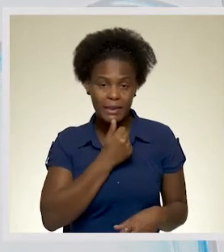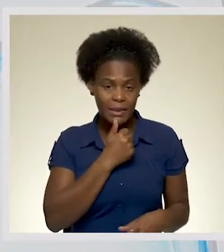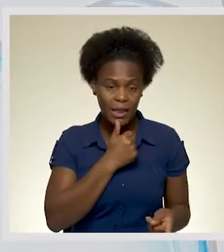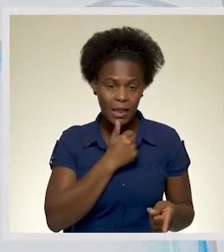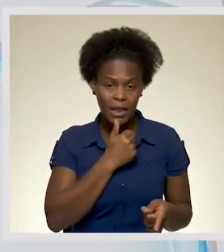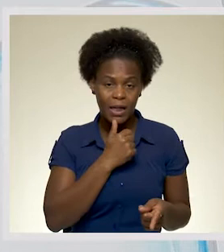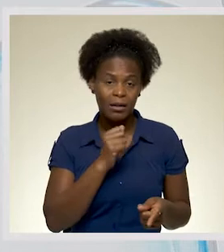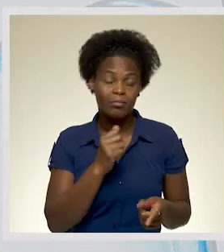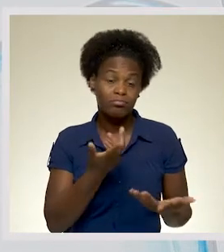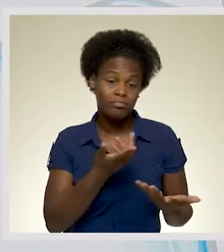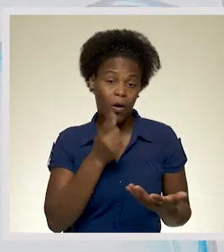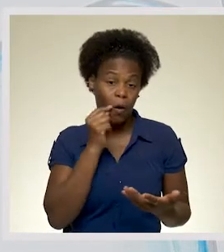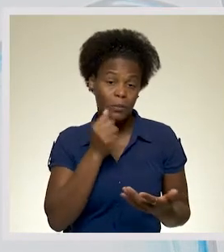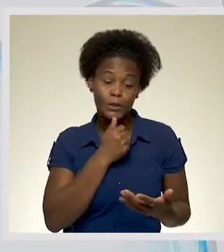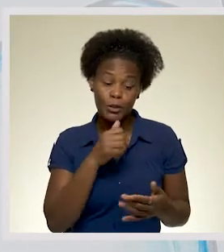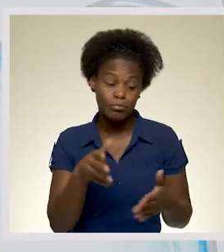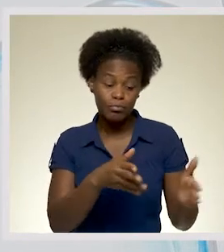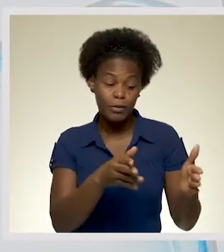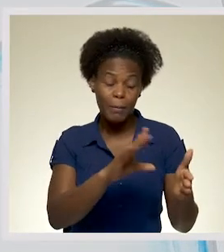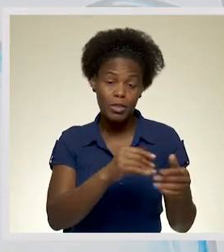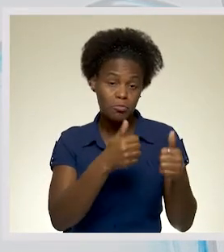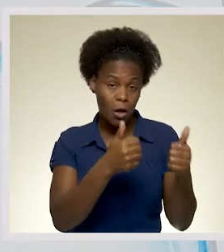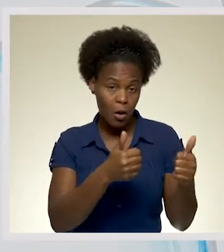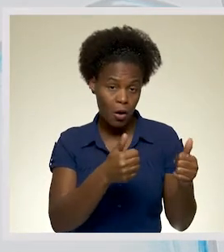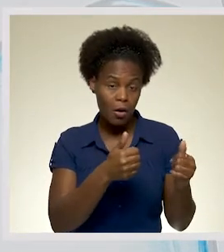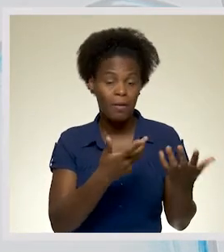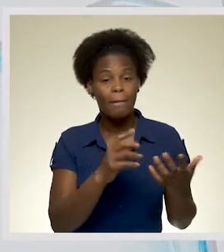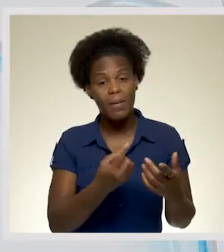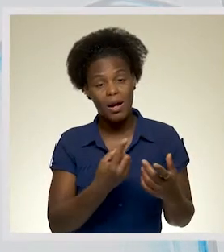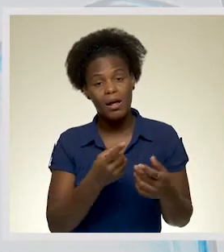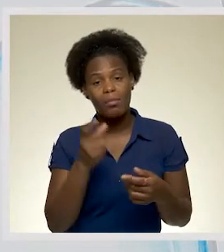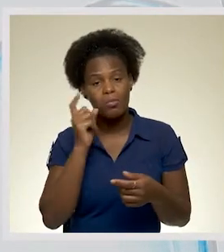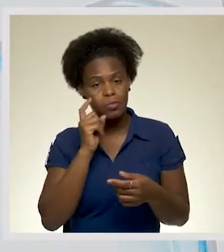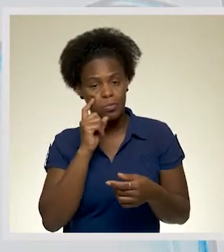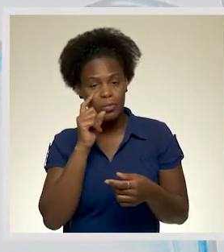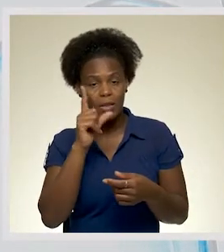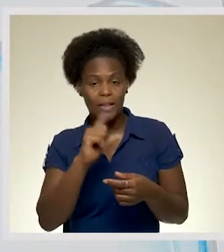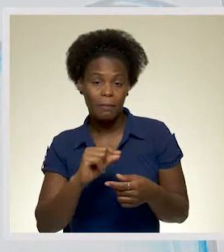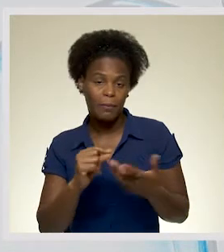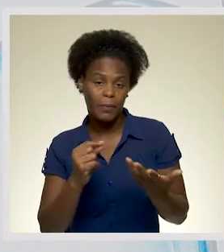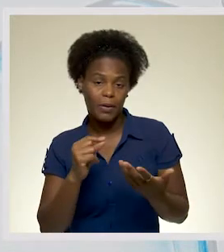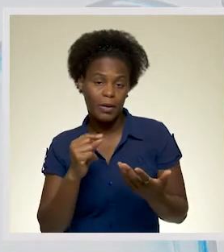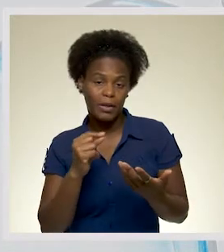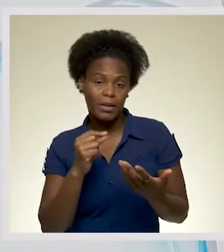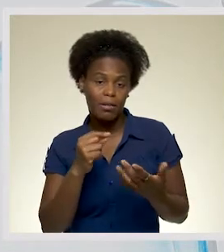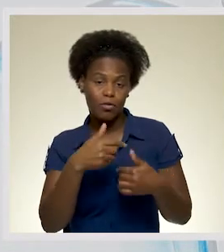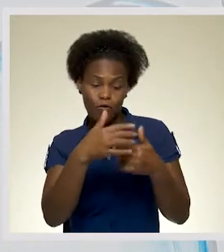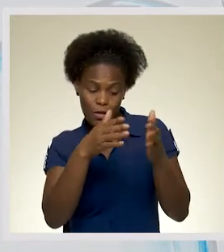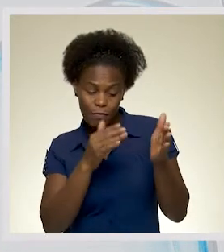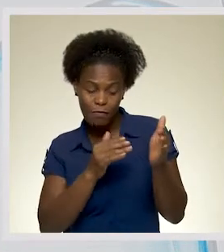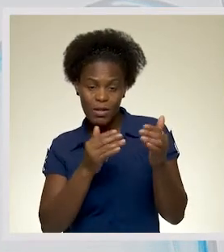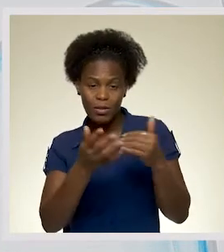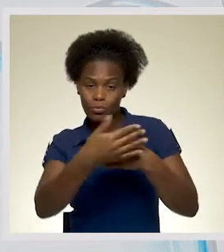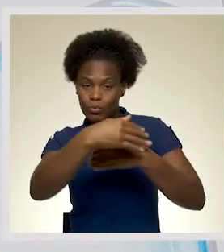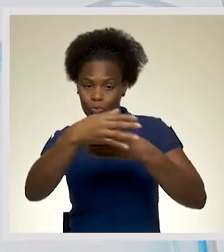vias mais benéficas para conservar e proteger, dessa forma geral, o nosso